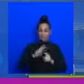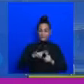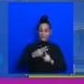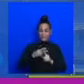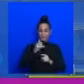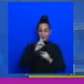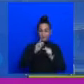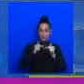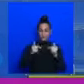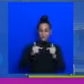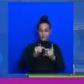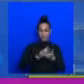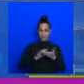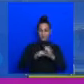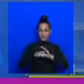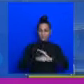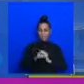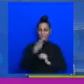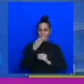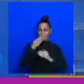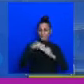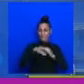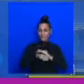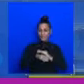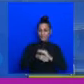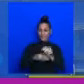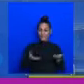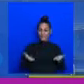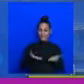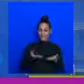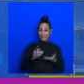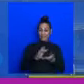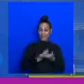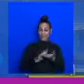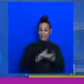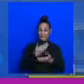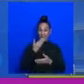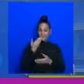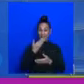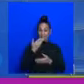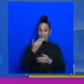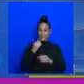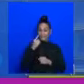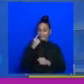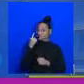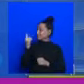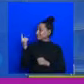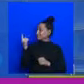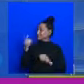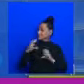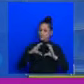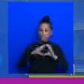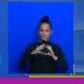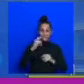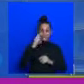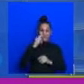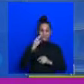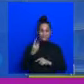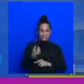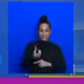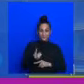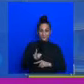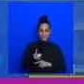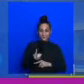da Dupla Cena, do Dia de Sorte, da Lotomania, da Time Mania. E agora, Loto Fácil. Bola rosa, 16. Rosa,